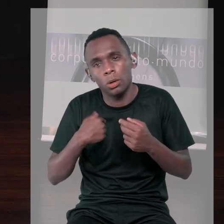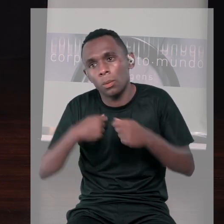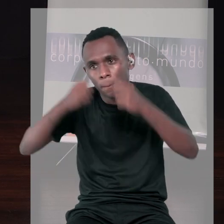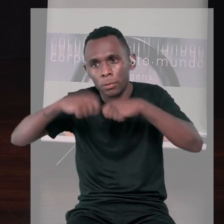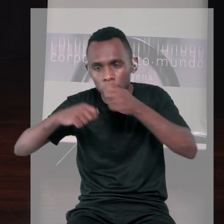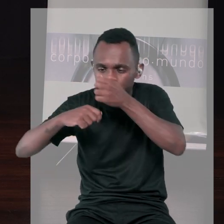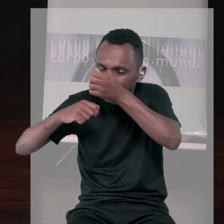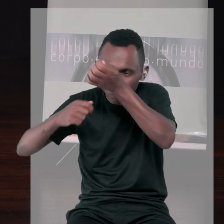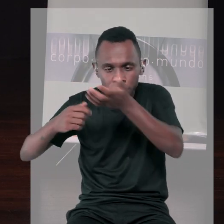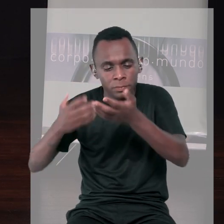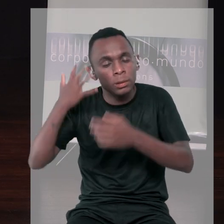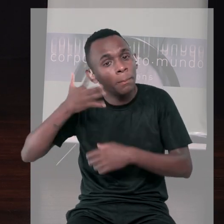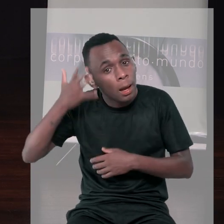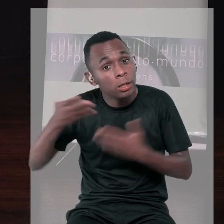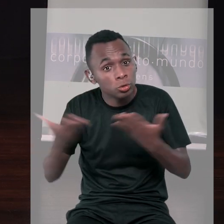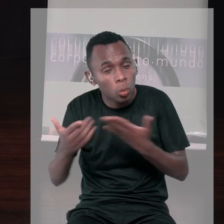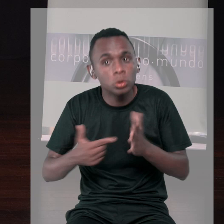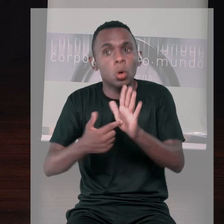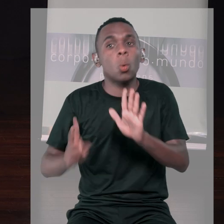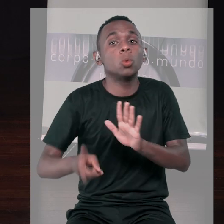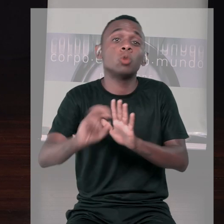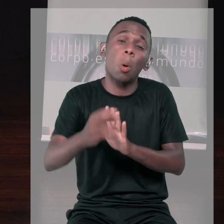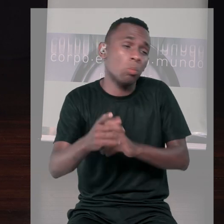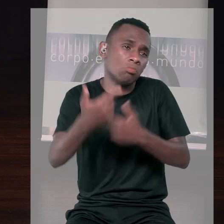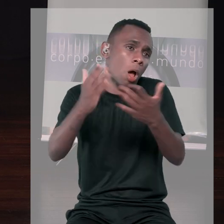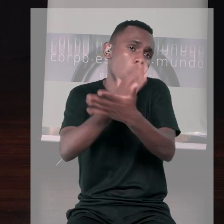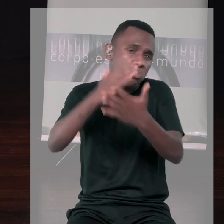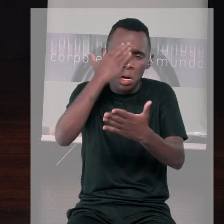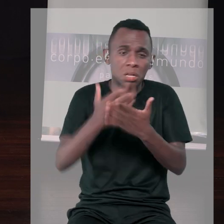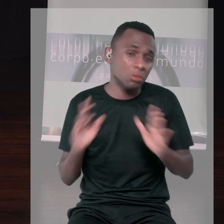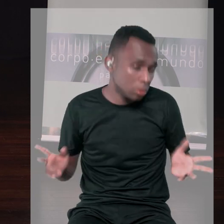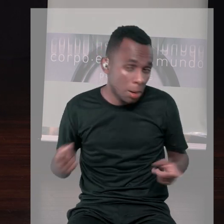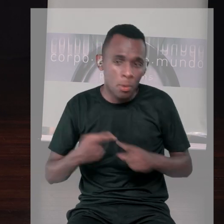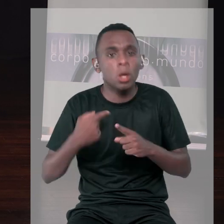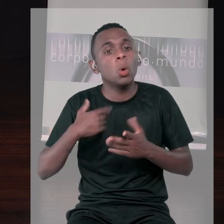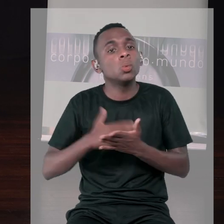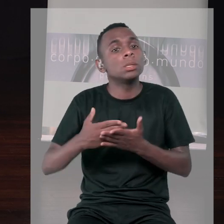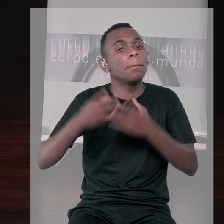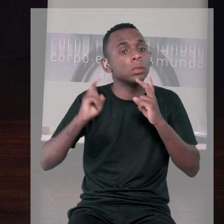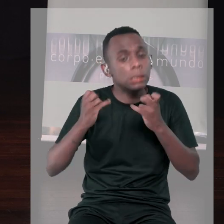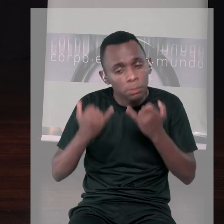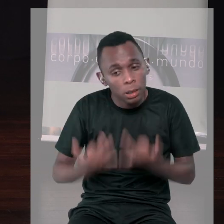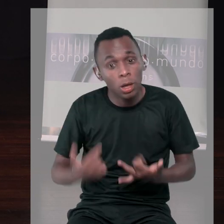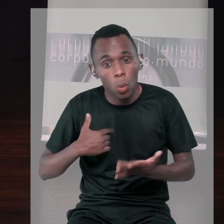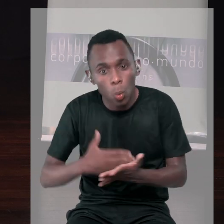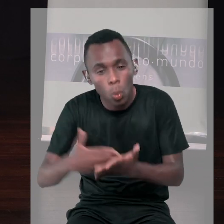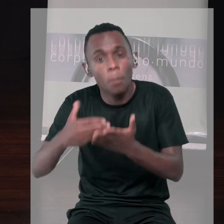de pé ou não. Porque eu, desde o começo, eu explicitei, olha, estou partindo daqui. Para de pé? Não sei, vamos